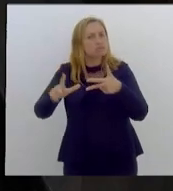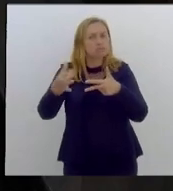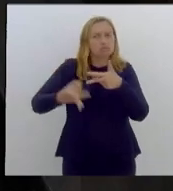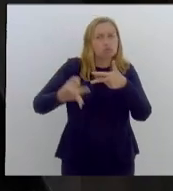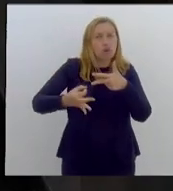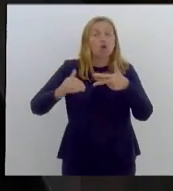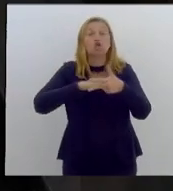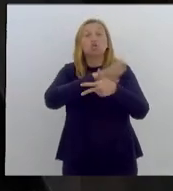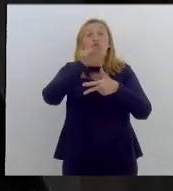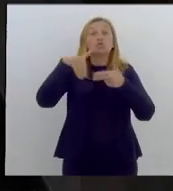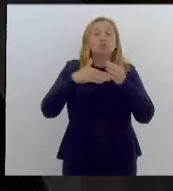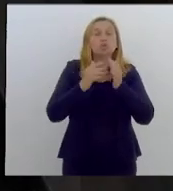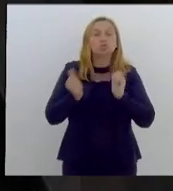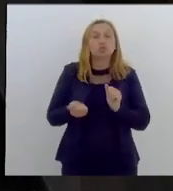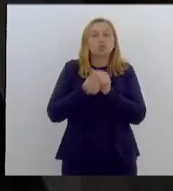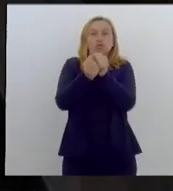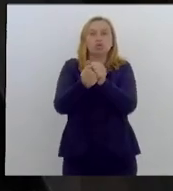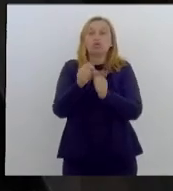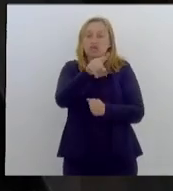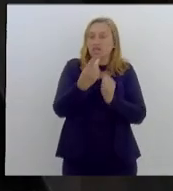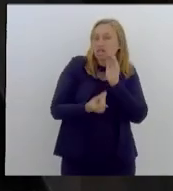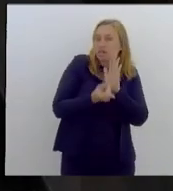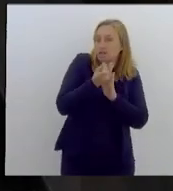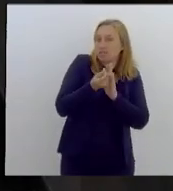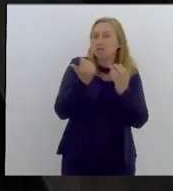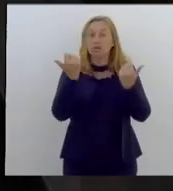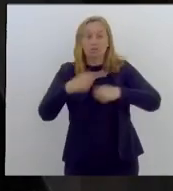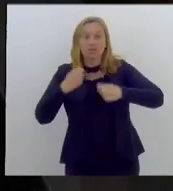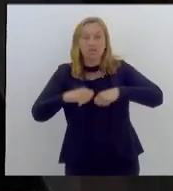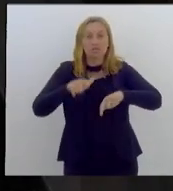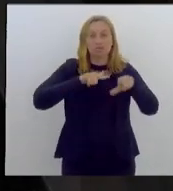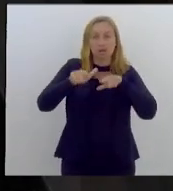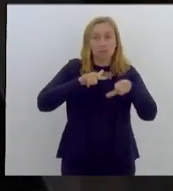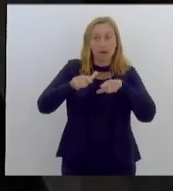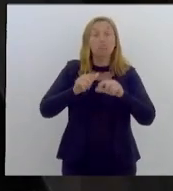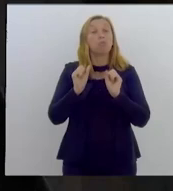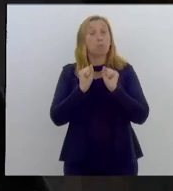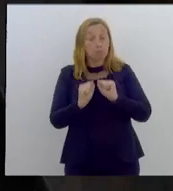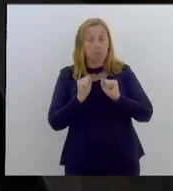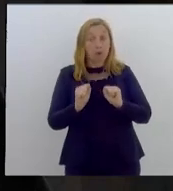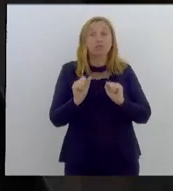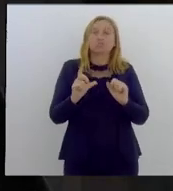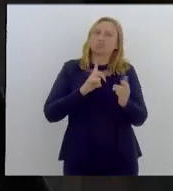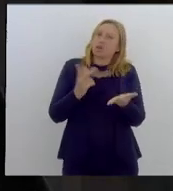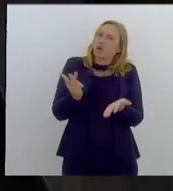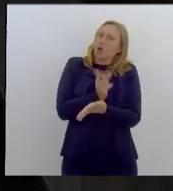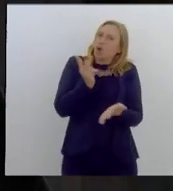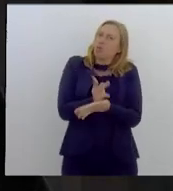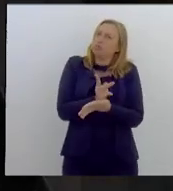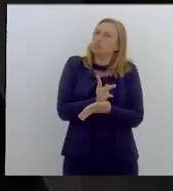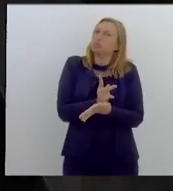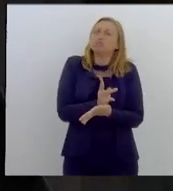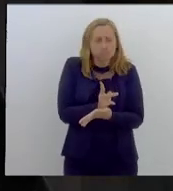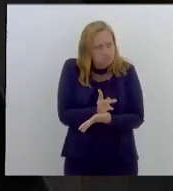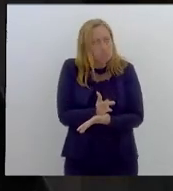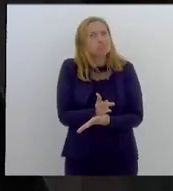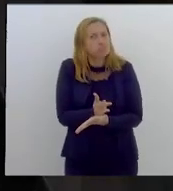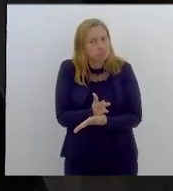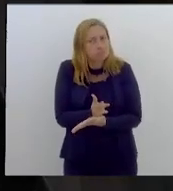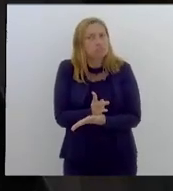explicita no orçamento os programas de trabalho, pode ter erro